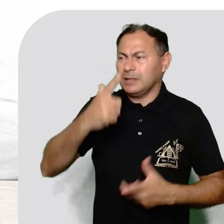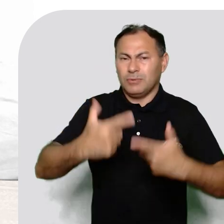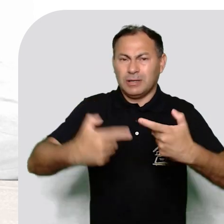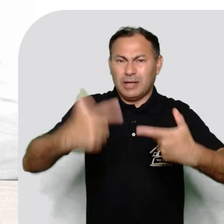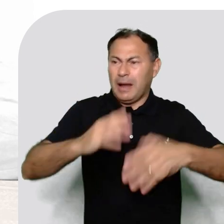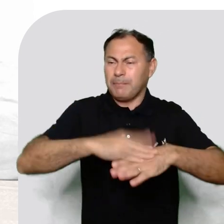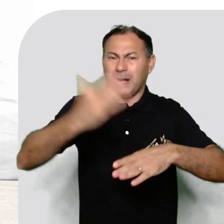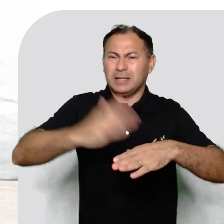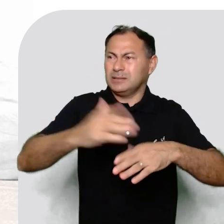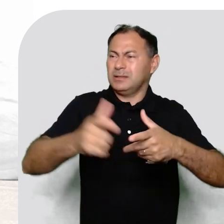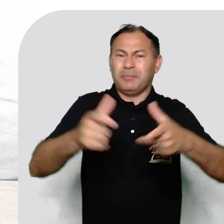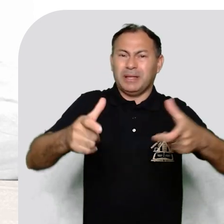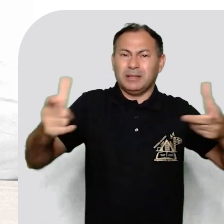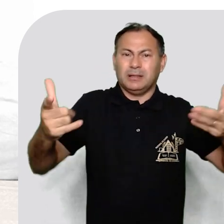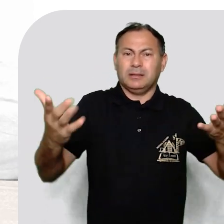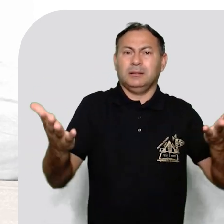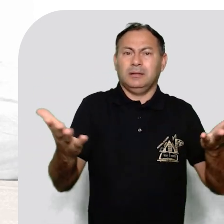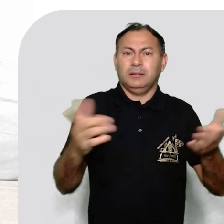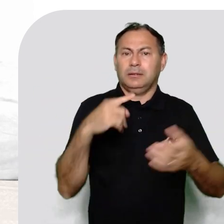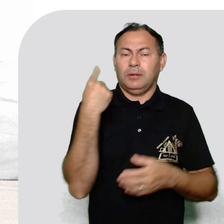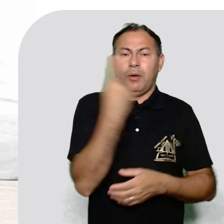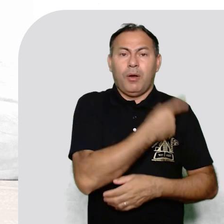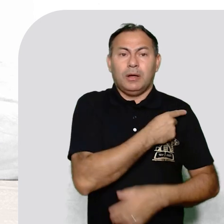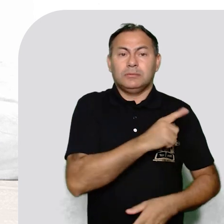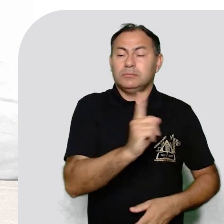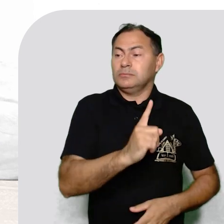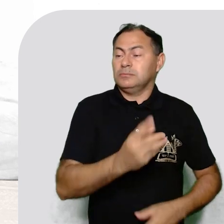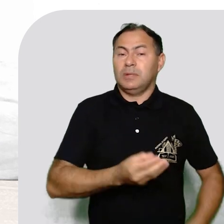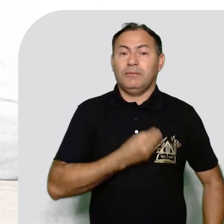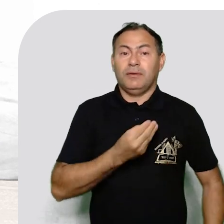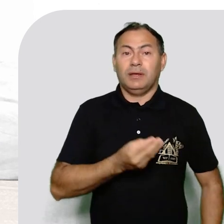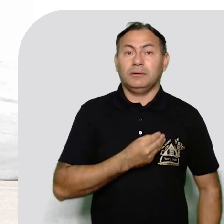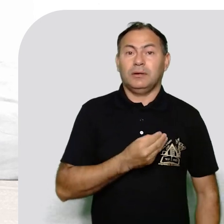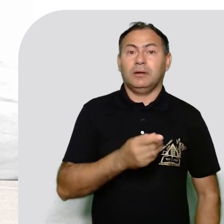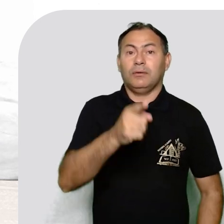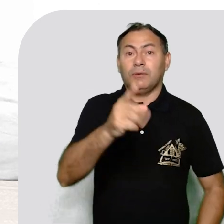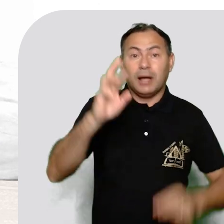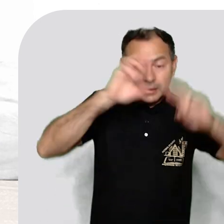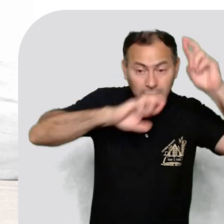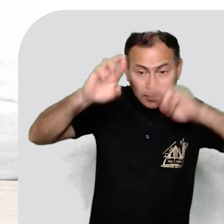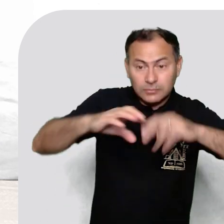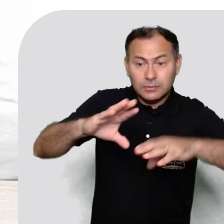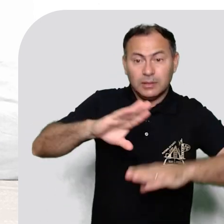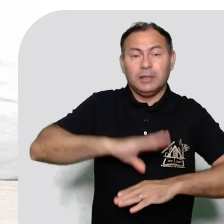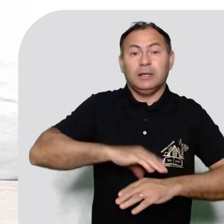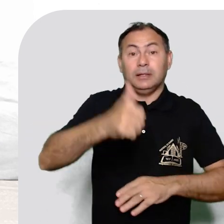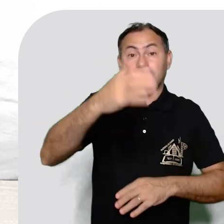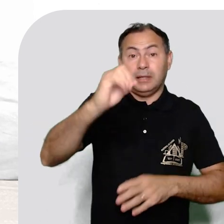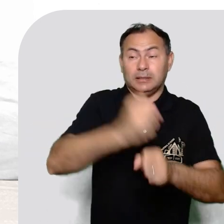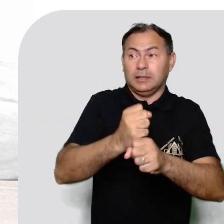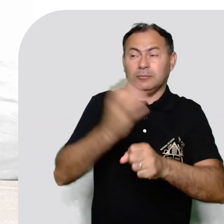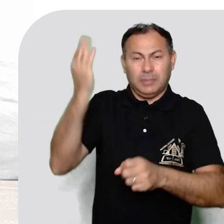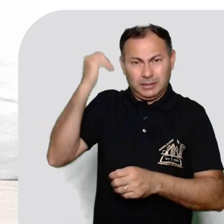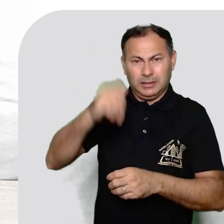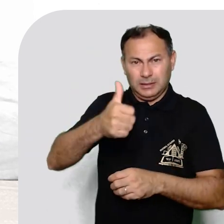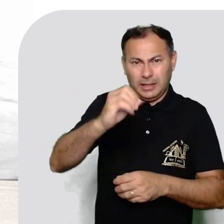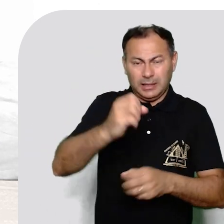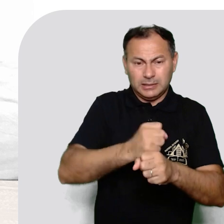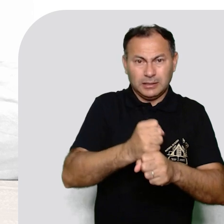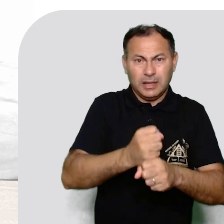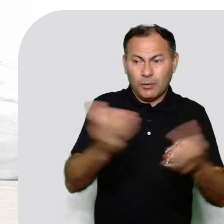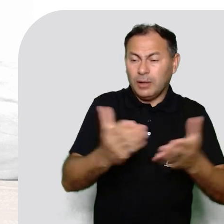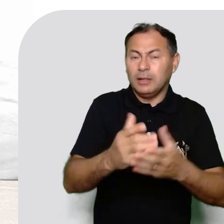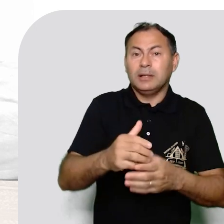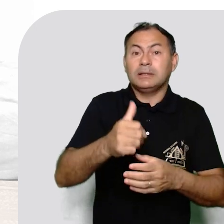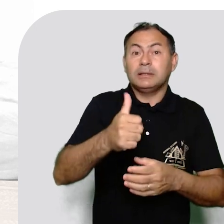a mais, né? Nós não estamos passando, se você analisar a situação 10 anos atrás e hoje, temos mais guerra do que